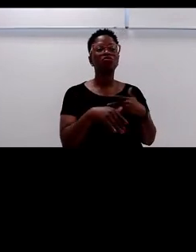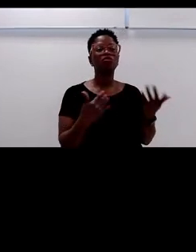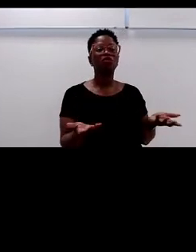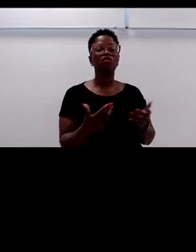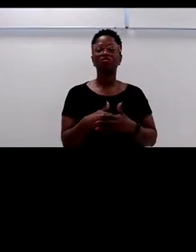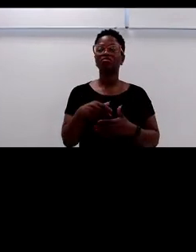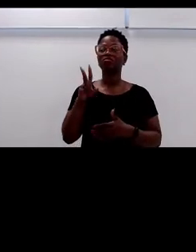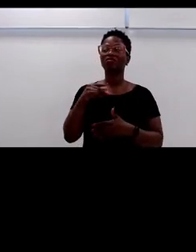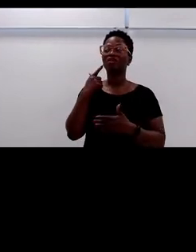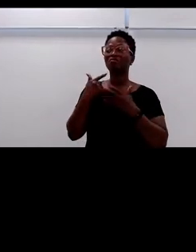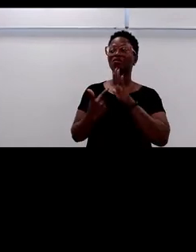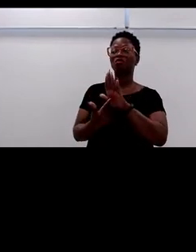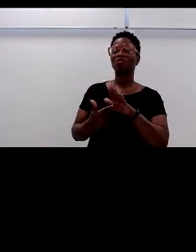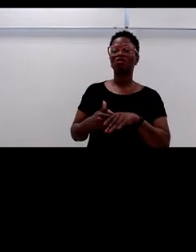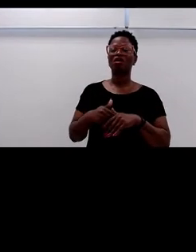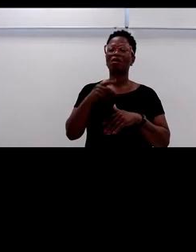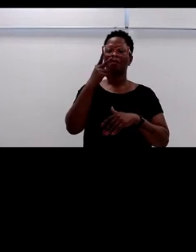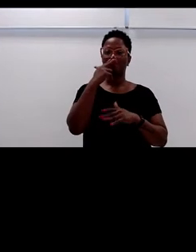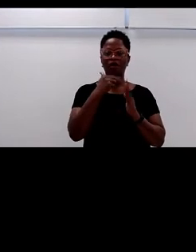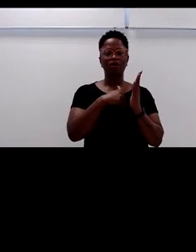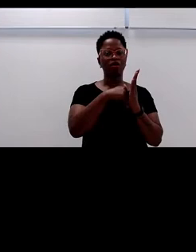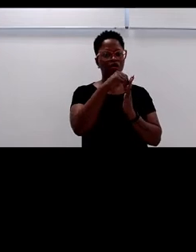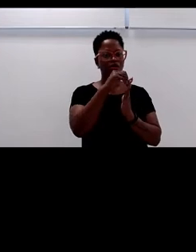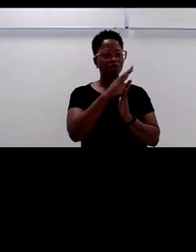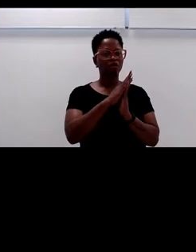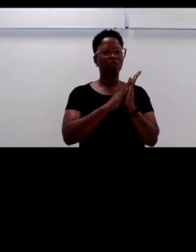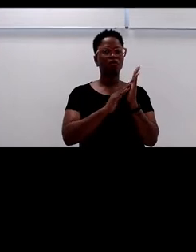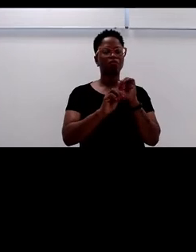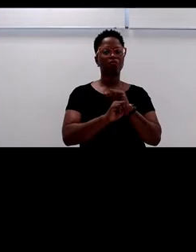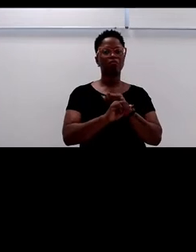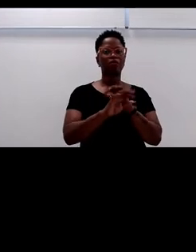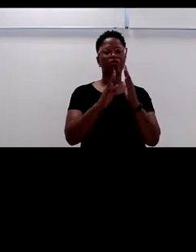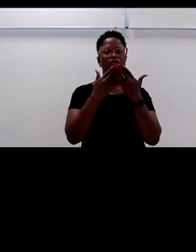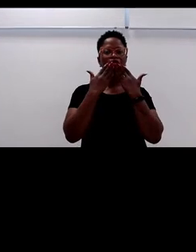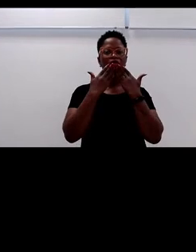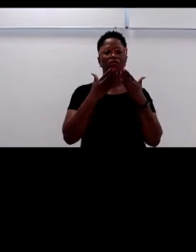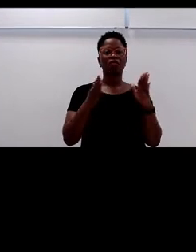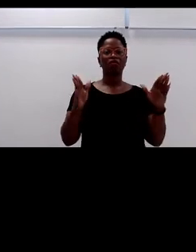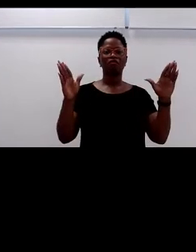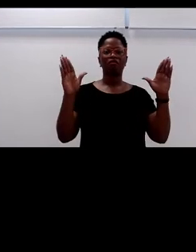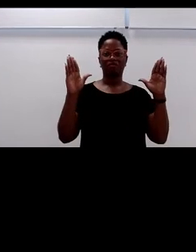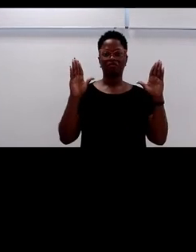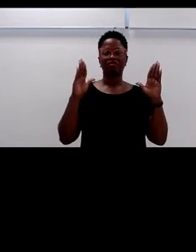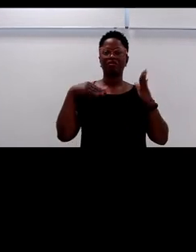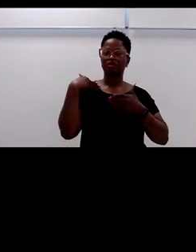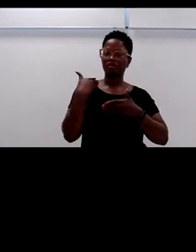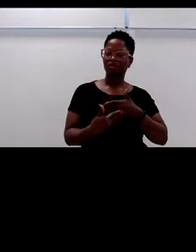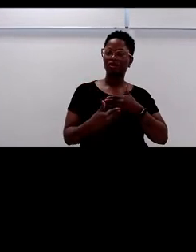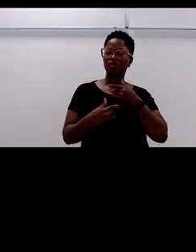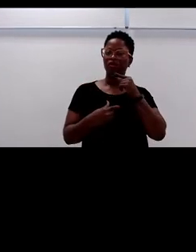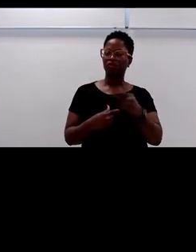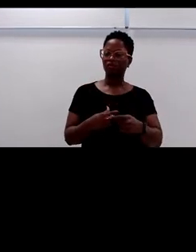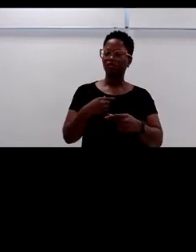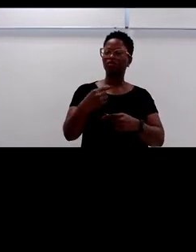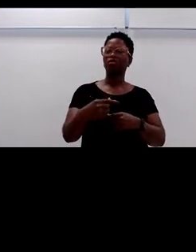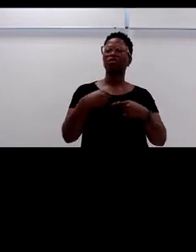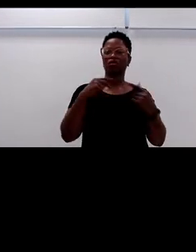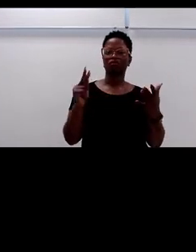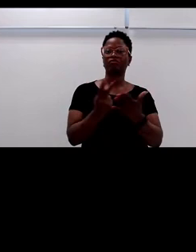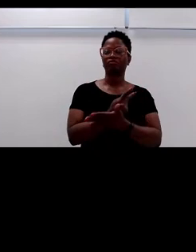aparecer. E a coisa aparece, né? E aparece muito, muito aos poucos, mas vem.